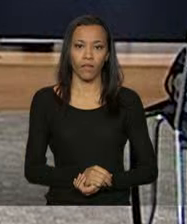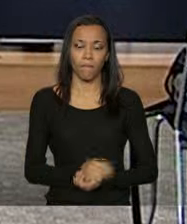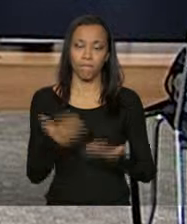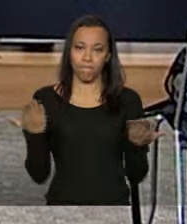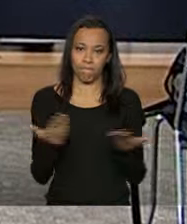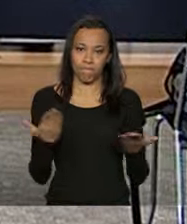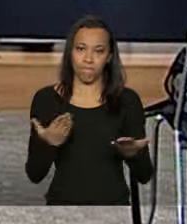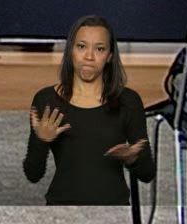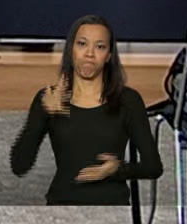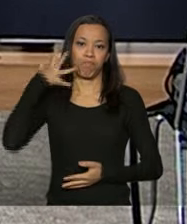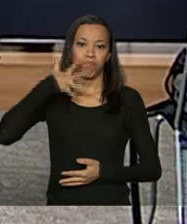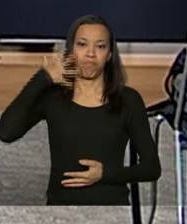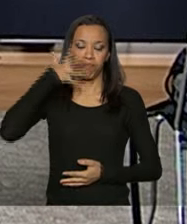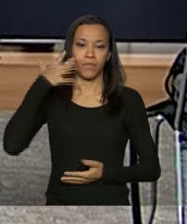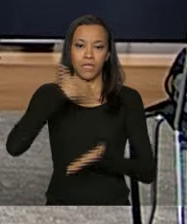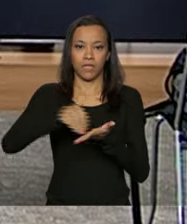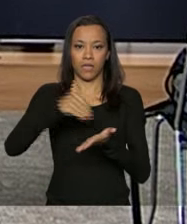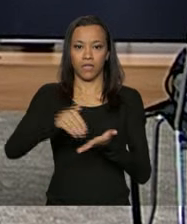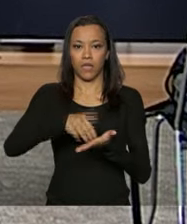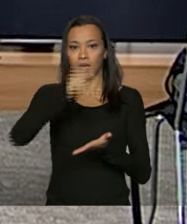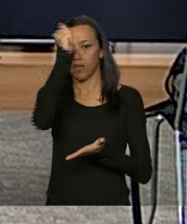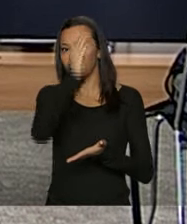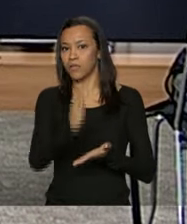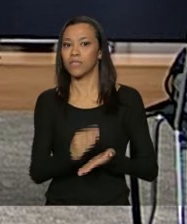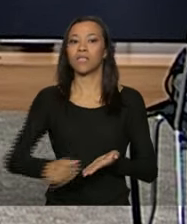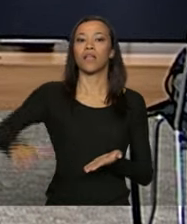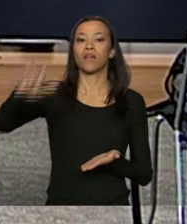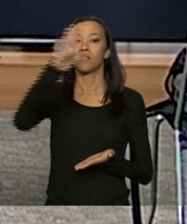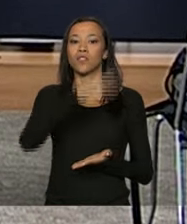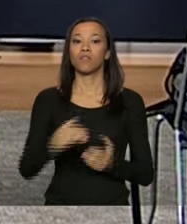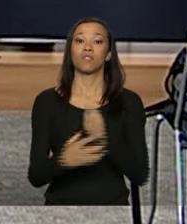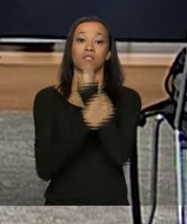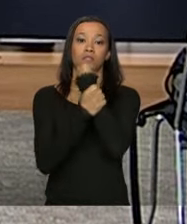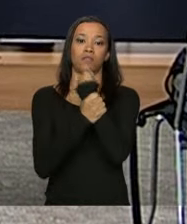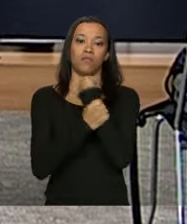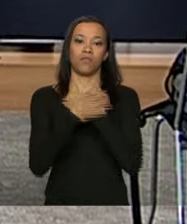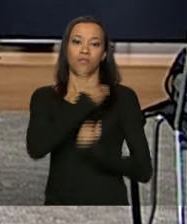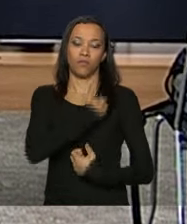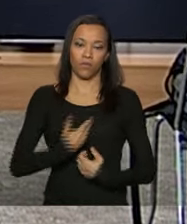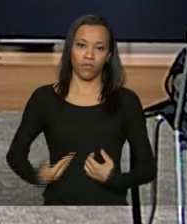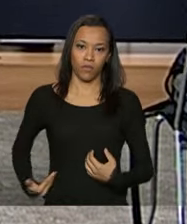Com a palavra a secretária nacional de segurança pública, Regina Mick.